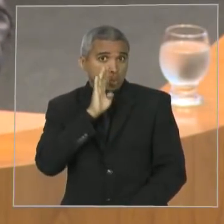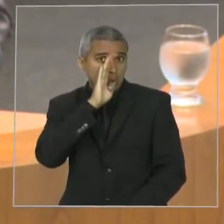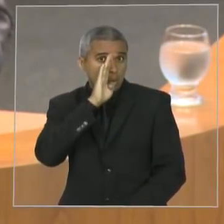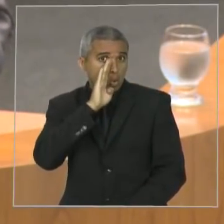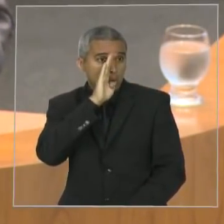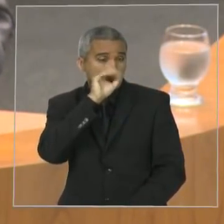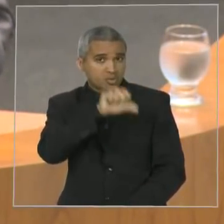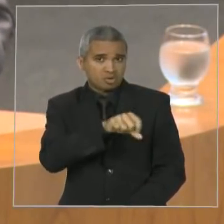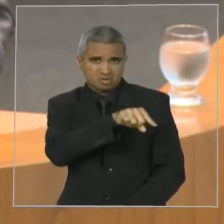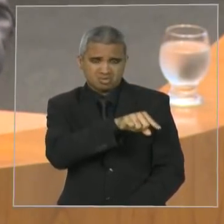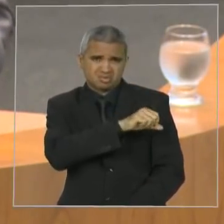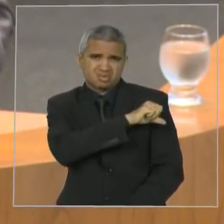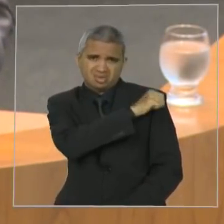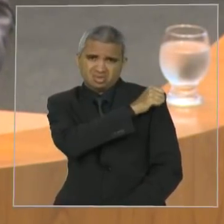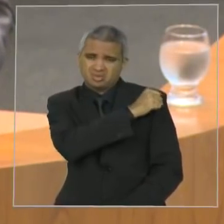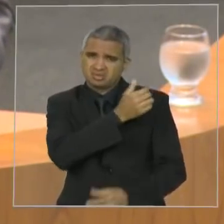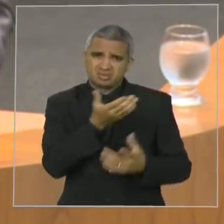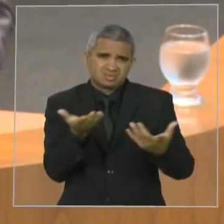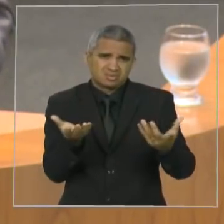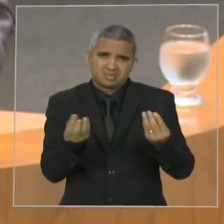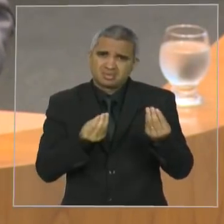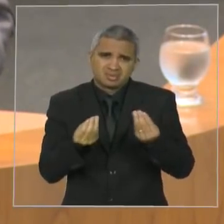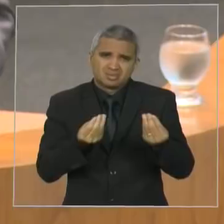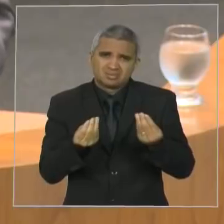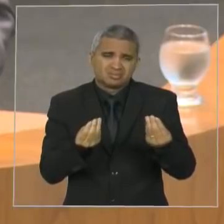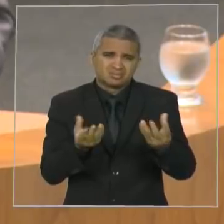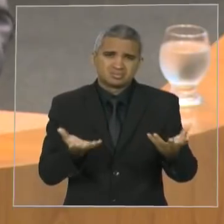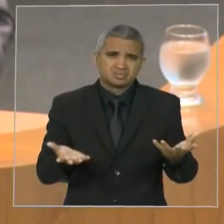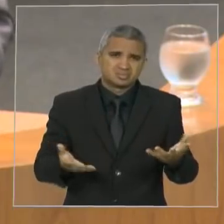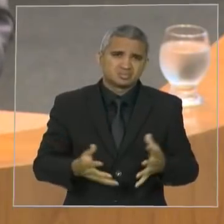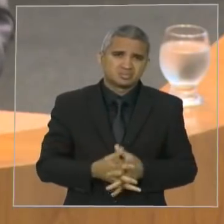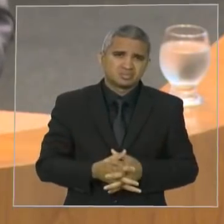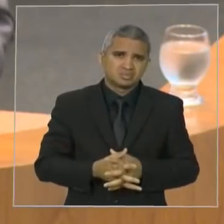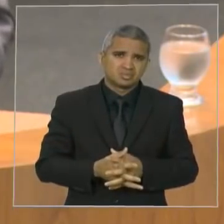governo. Vários estados